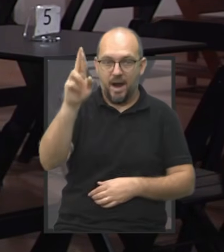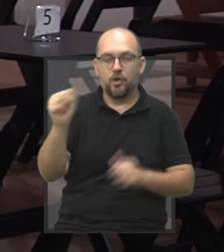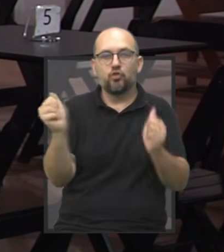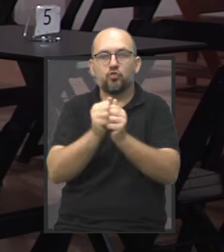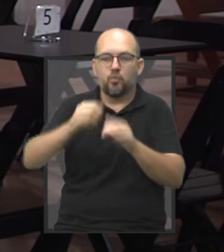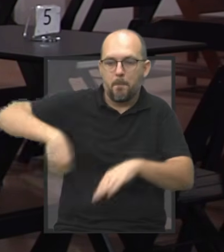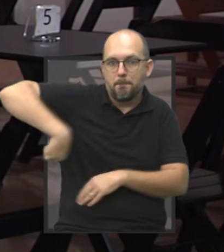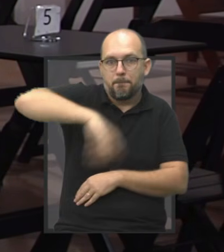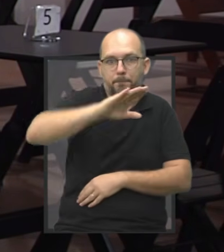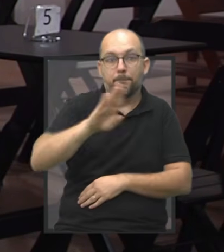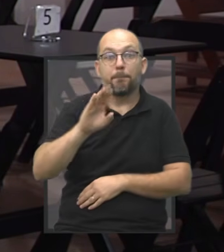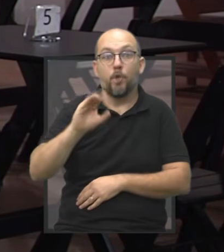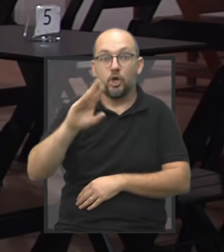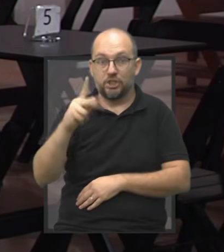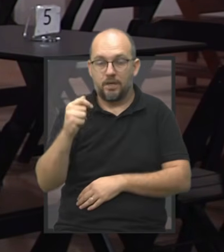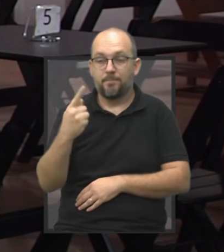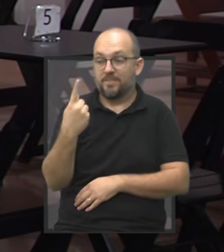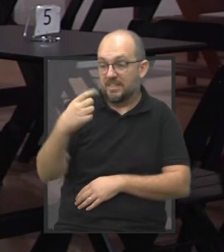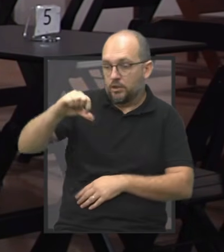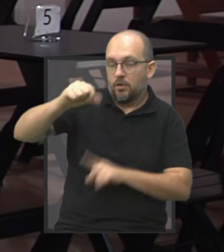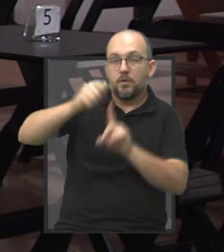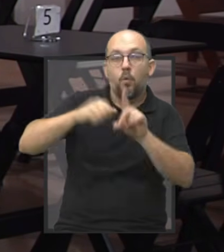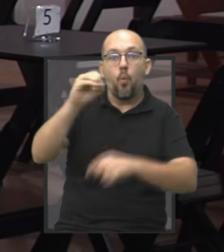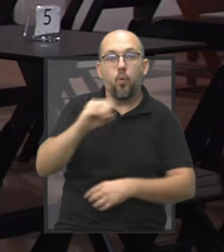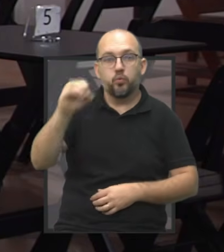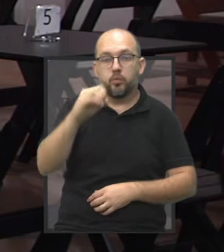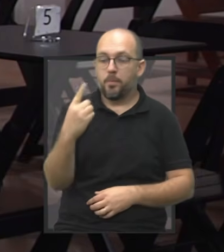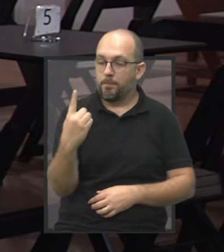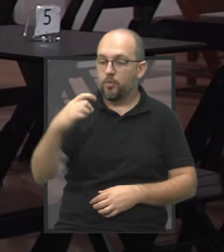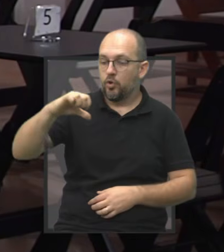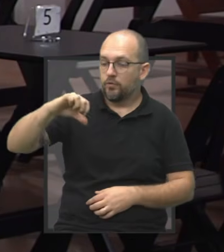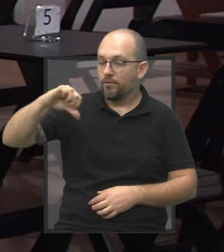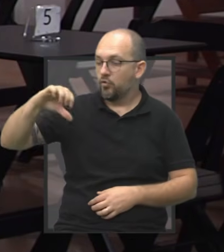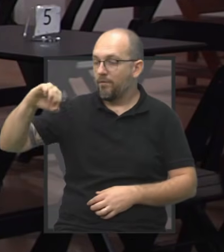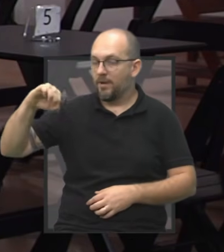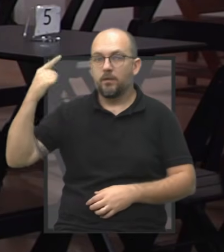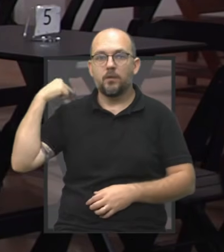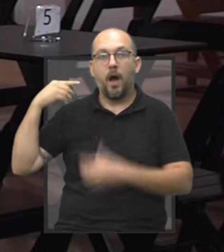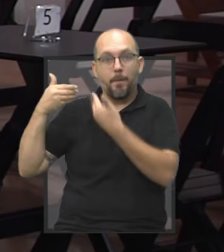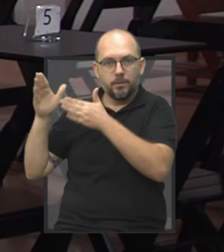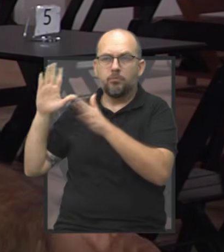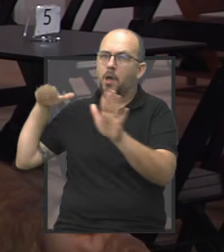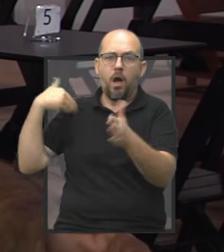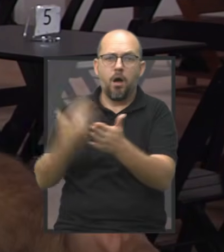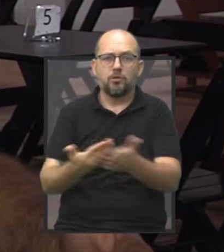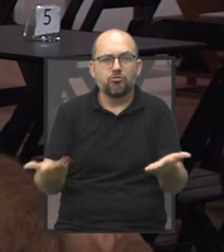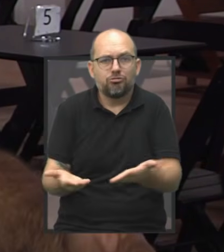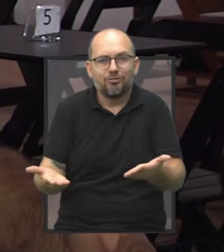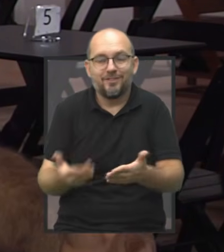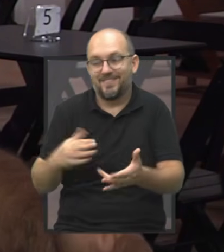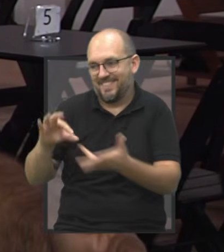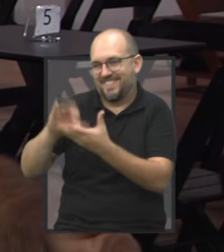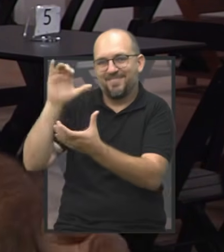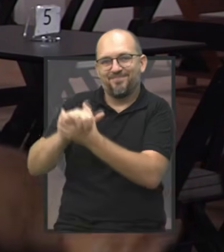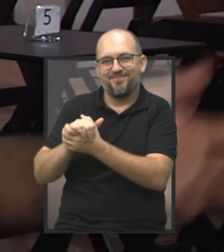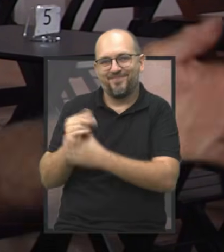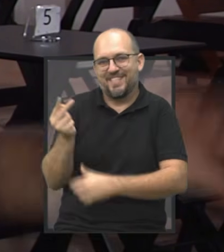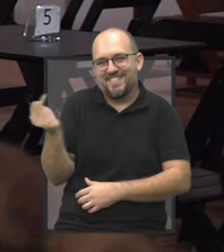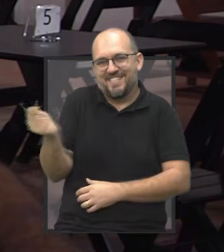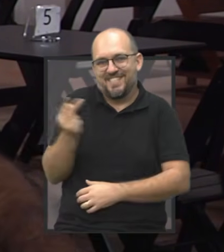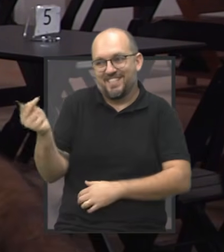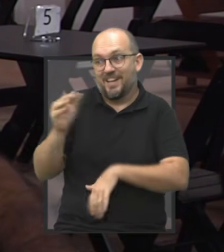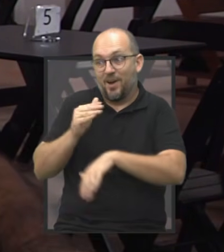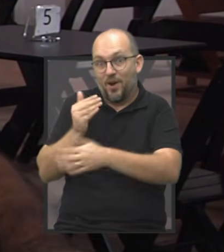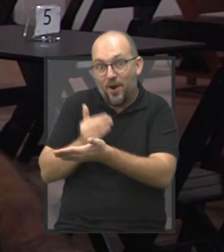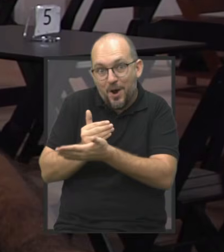Bocha, 19 de outubro de 90. Até hoje estamos aqui com a minha esposa,